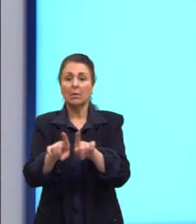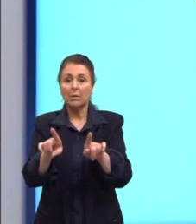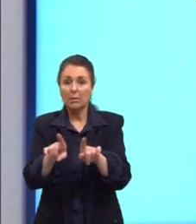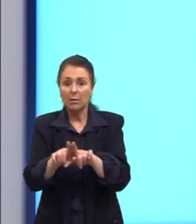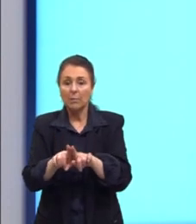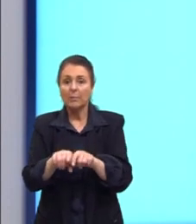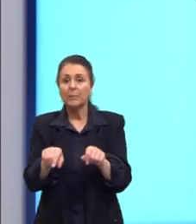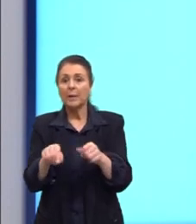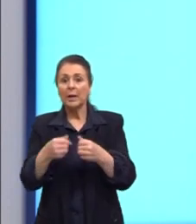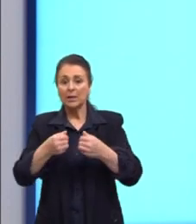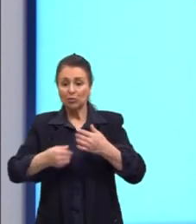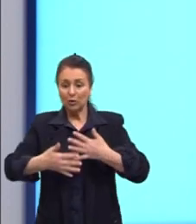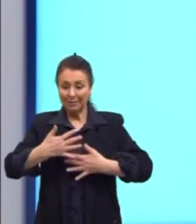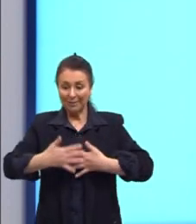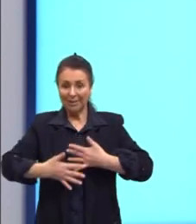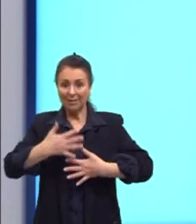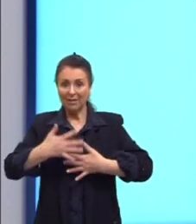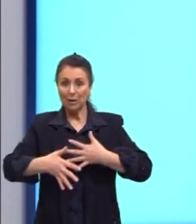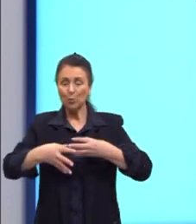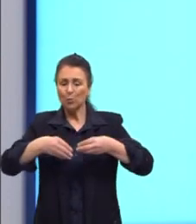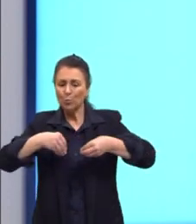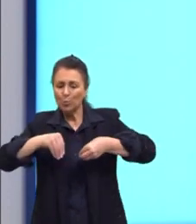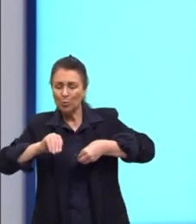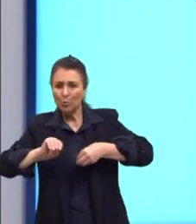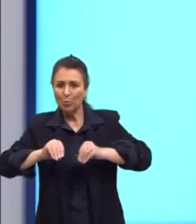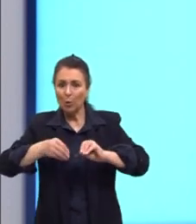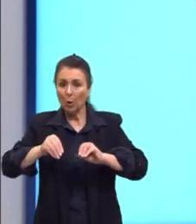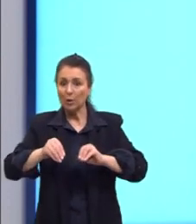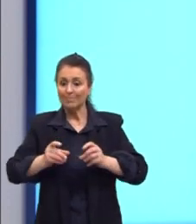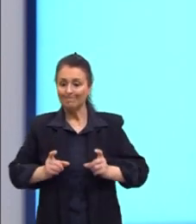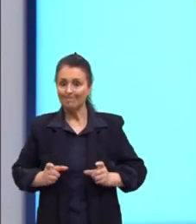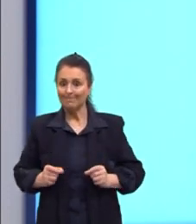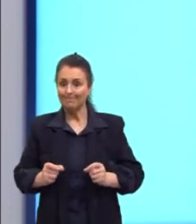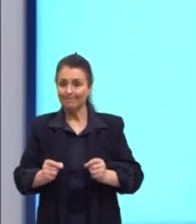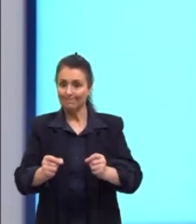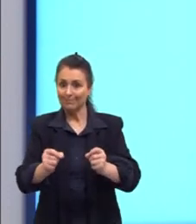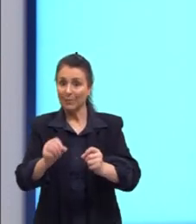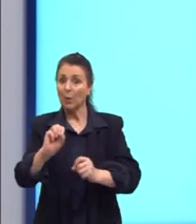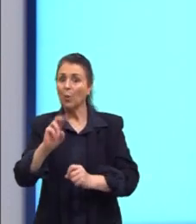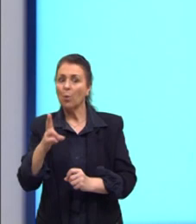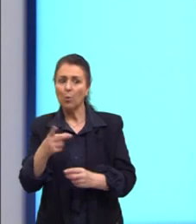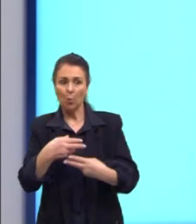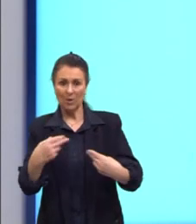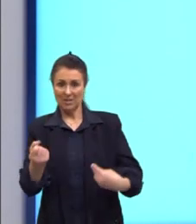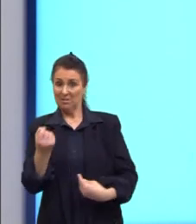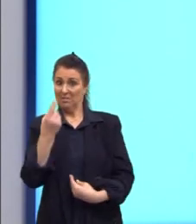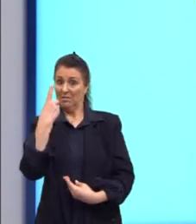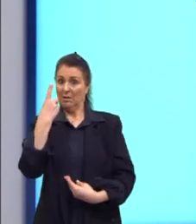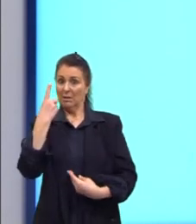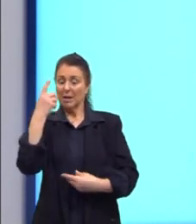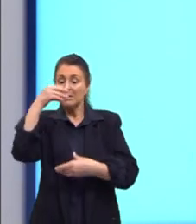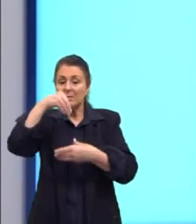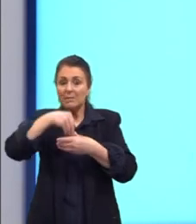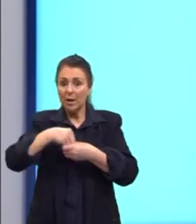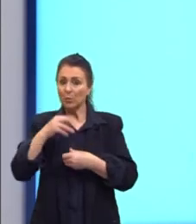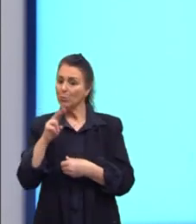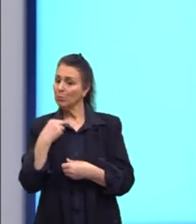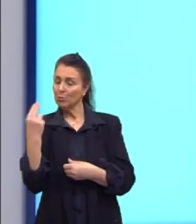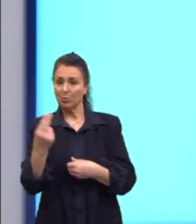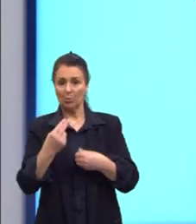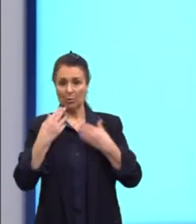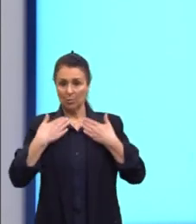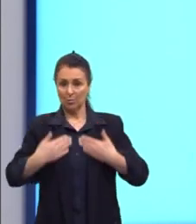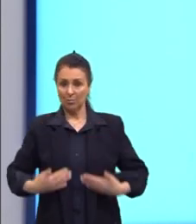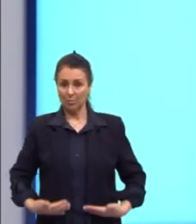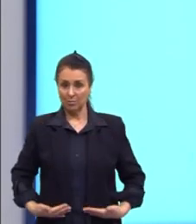buscas de tecidos moles que podem ser tumores ou tecidos anormais na formação de algum tecido anormal é